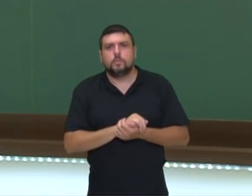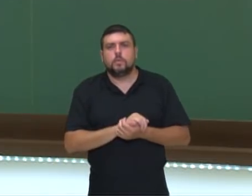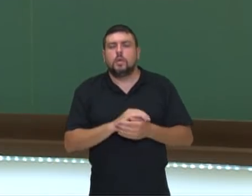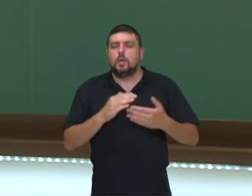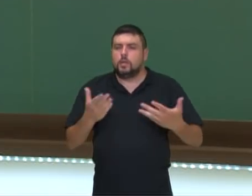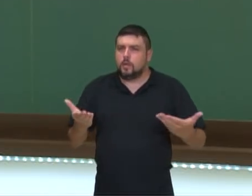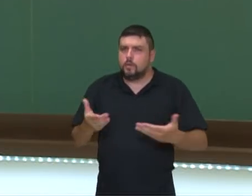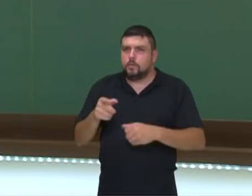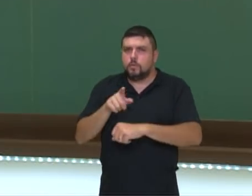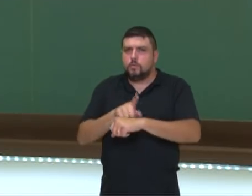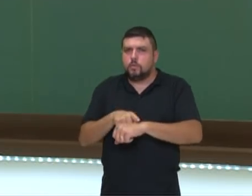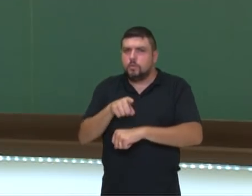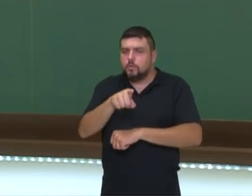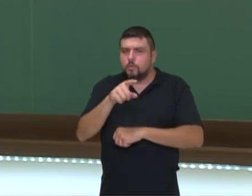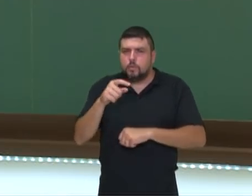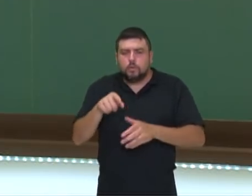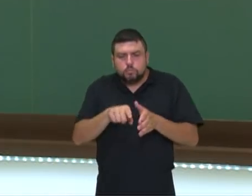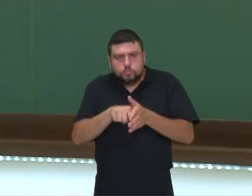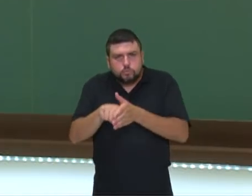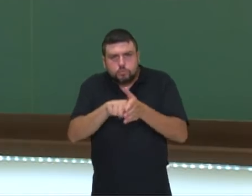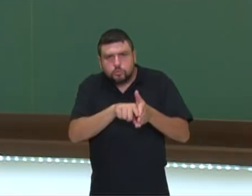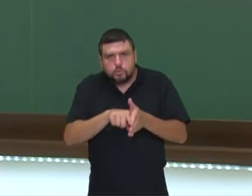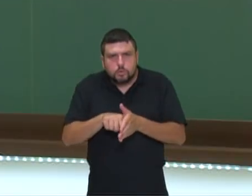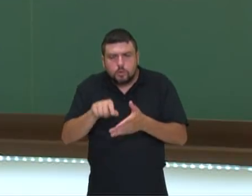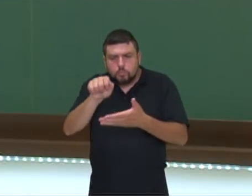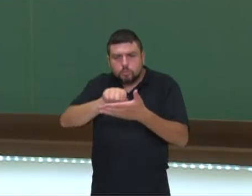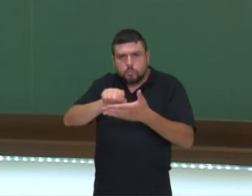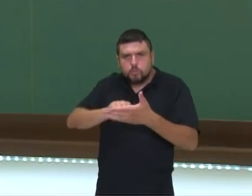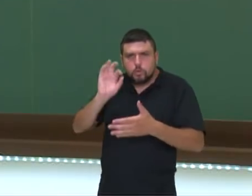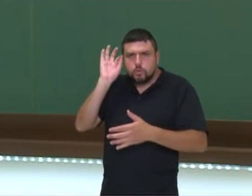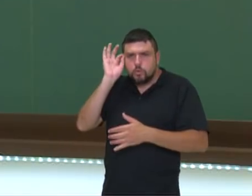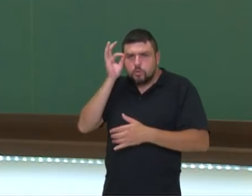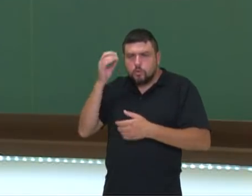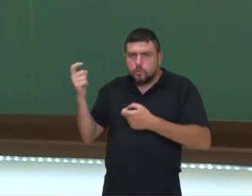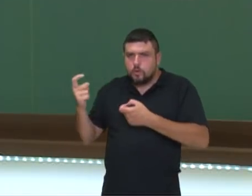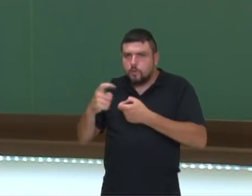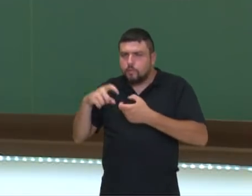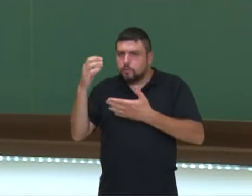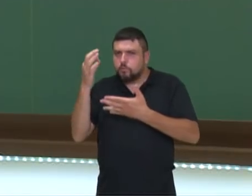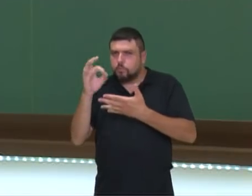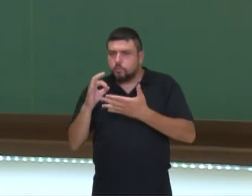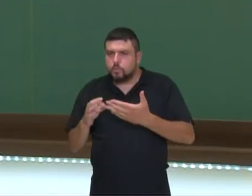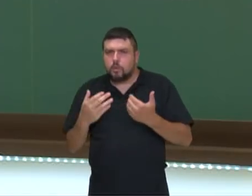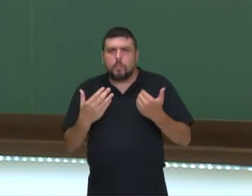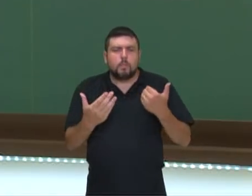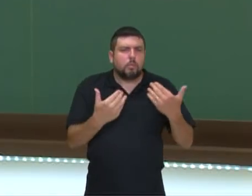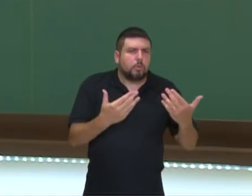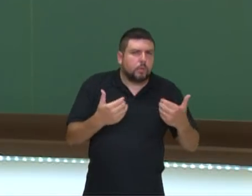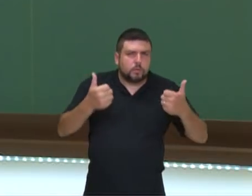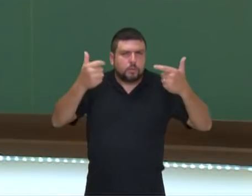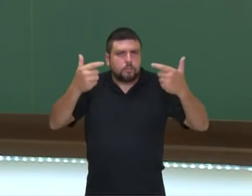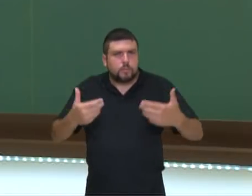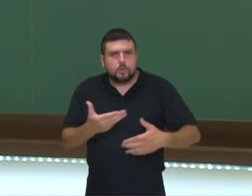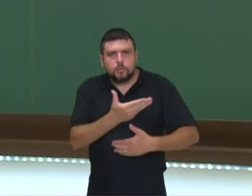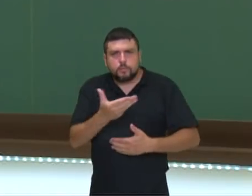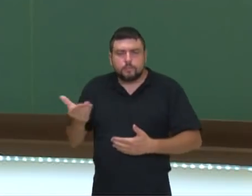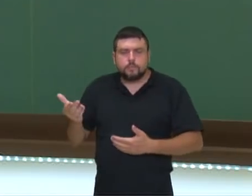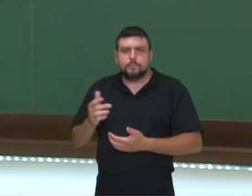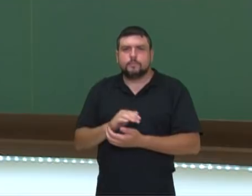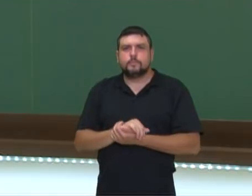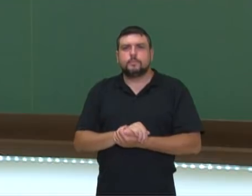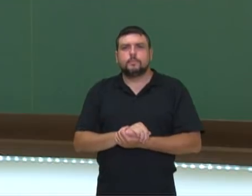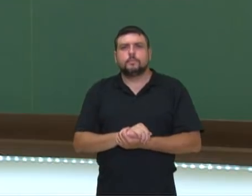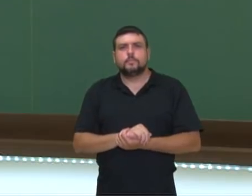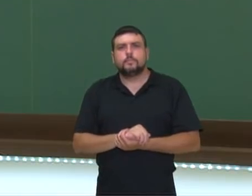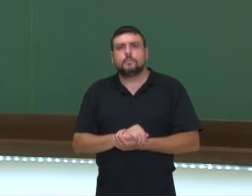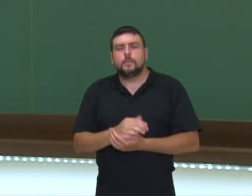Então eu vou deixar um tempinho para você pesquisar, anota aí no seu caderno, a gente já volta dando continuidade, falando um pouquinho sobre o que você pesquisou, tá ok?